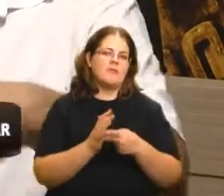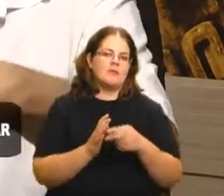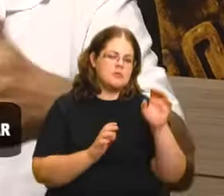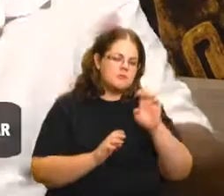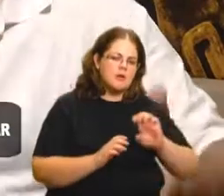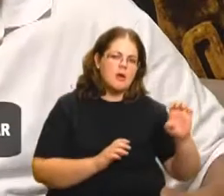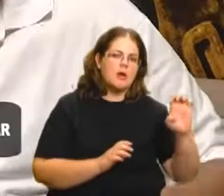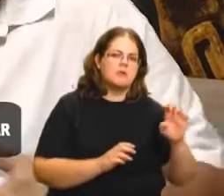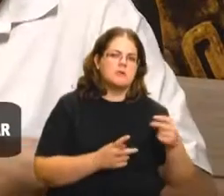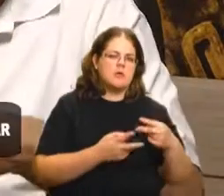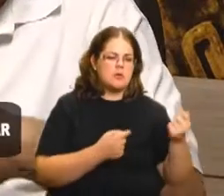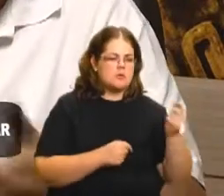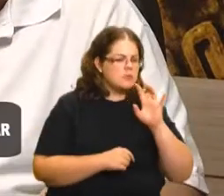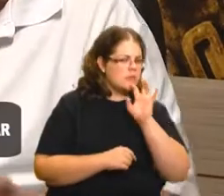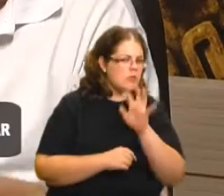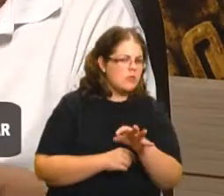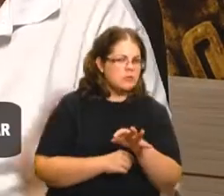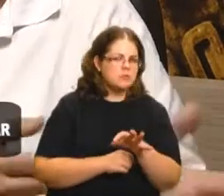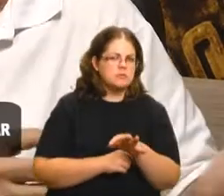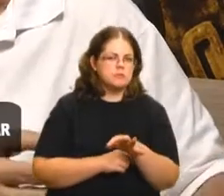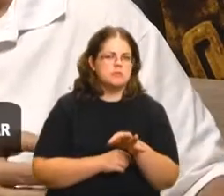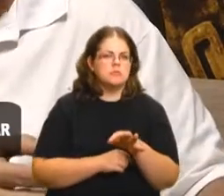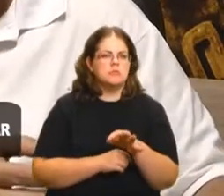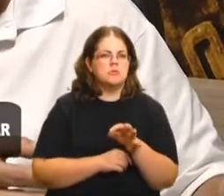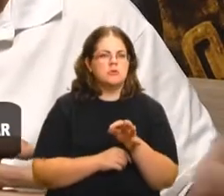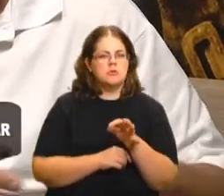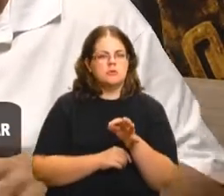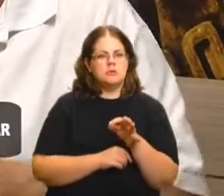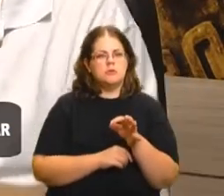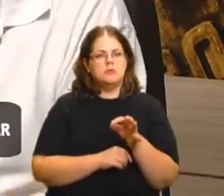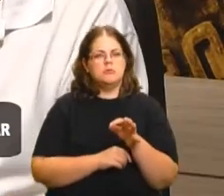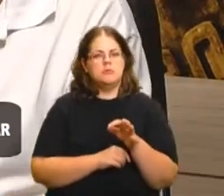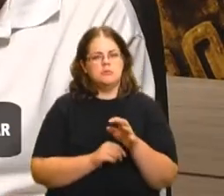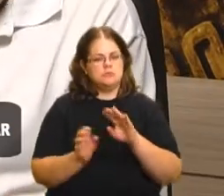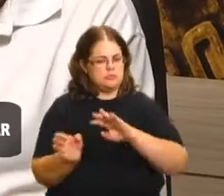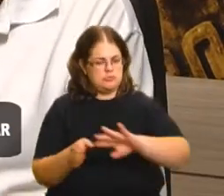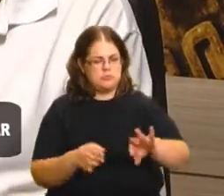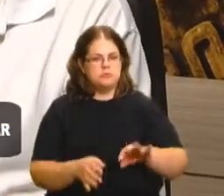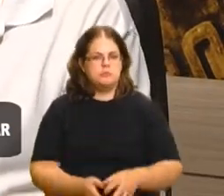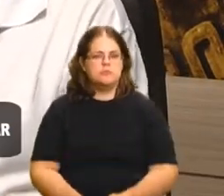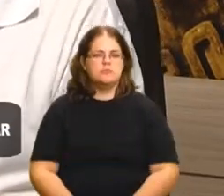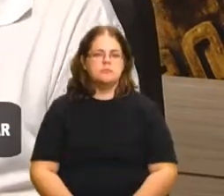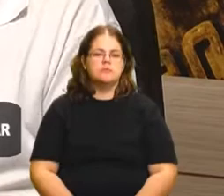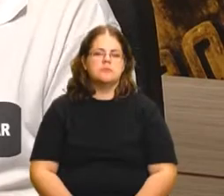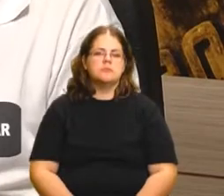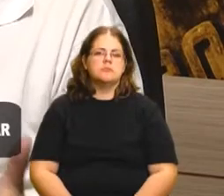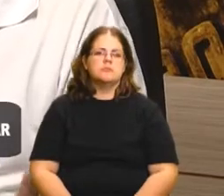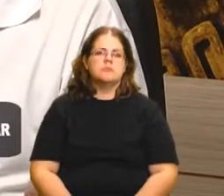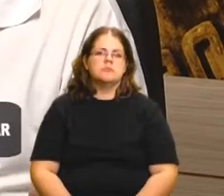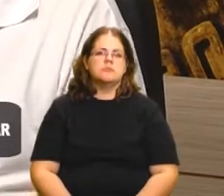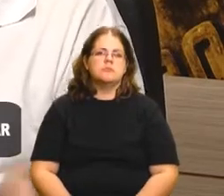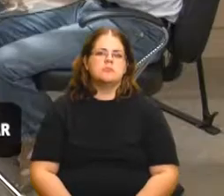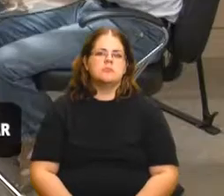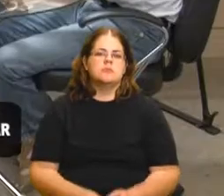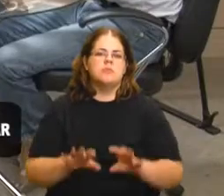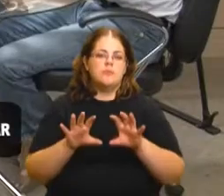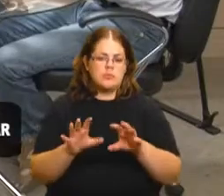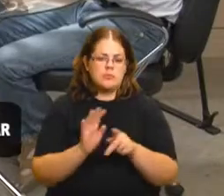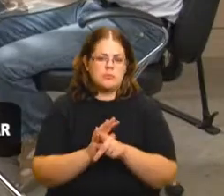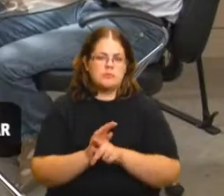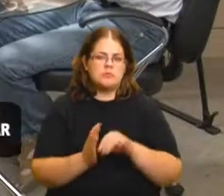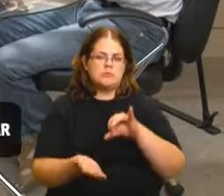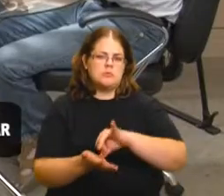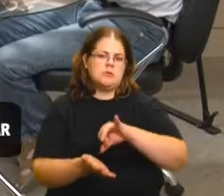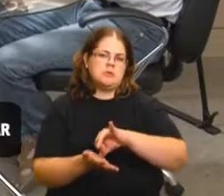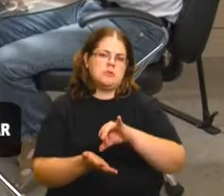como esquerda ou algo esquerdizante no Congresso é afastado. Permanecem